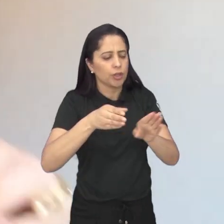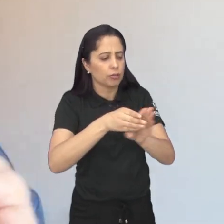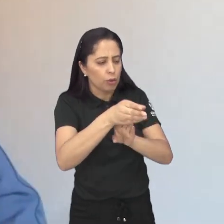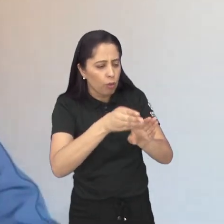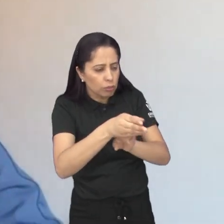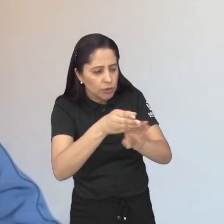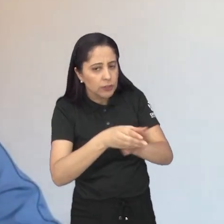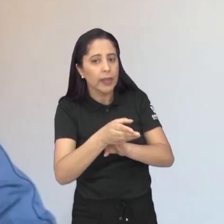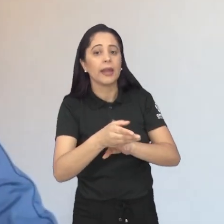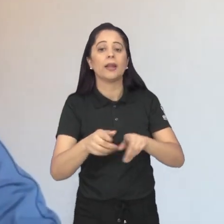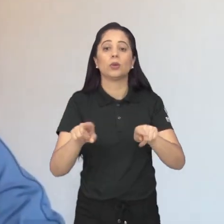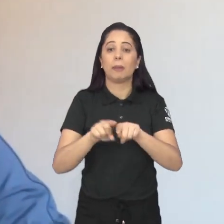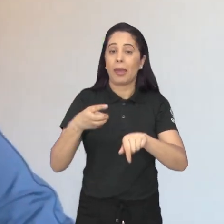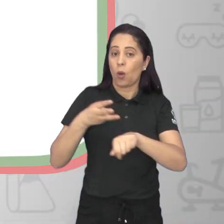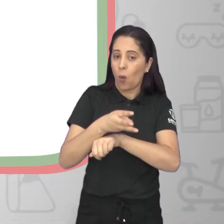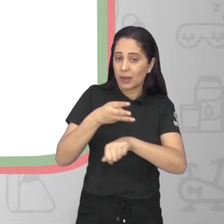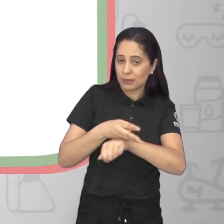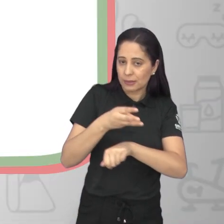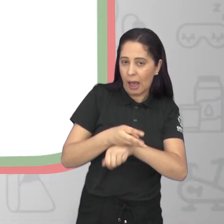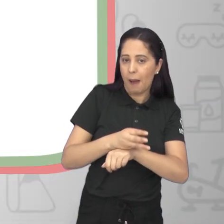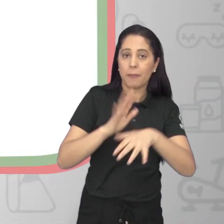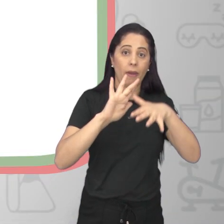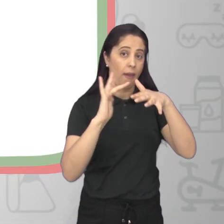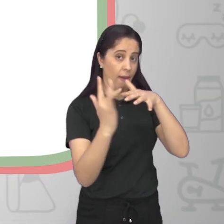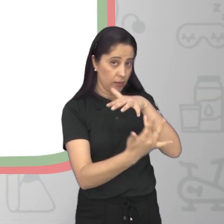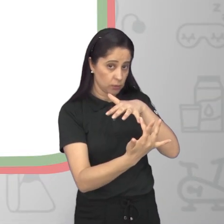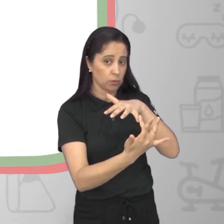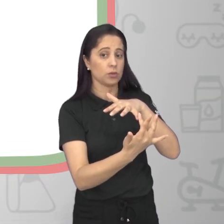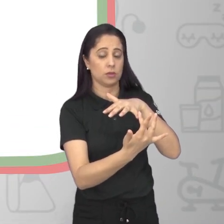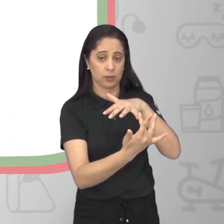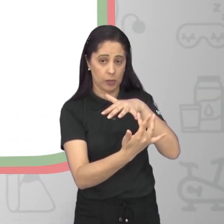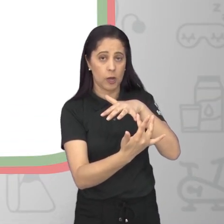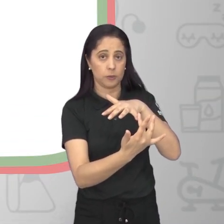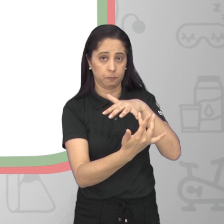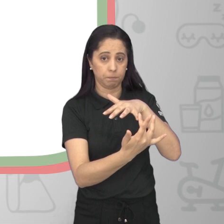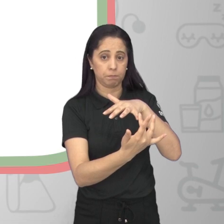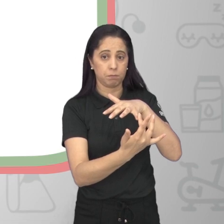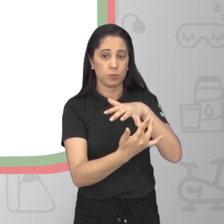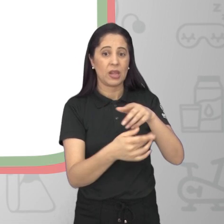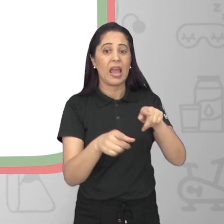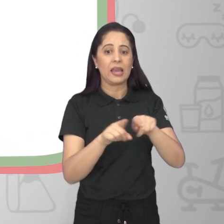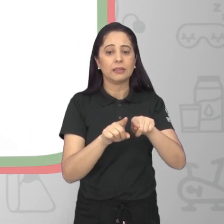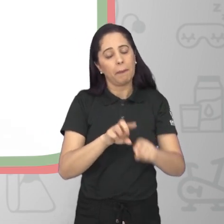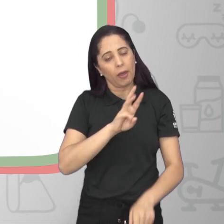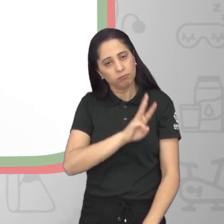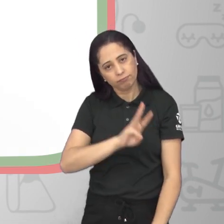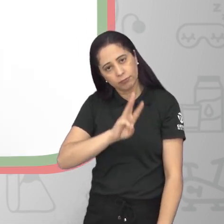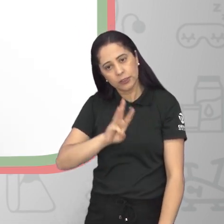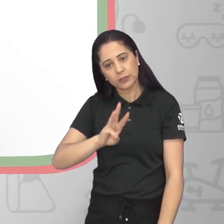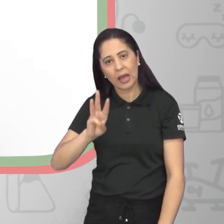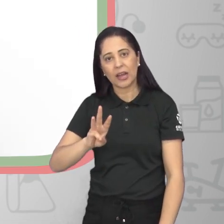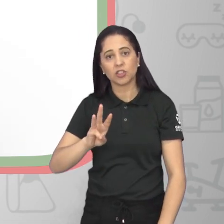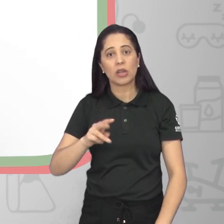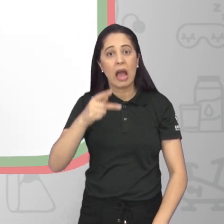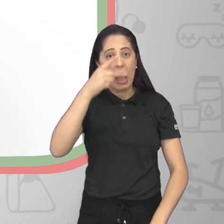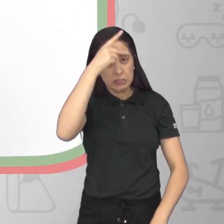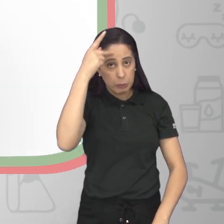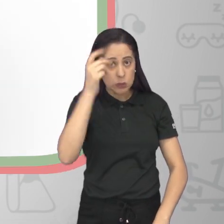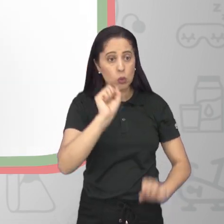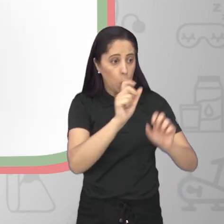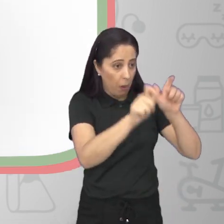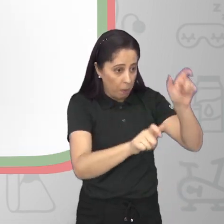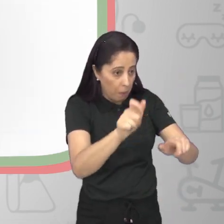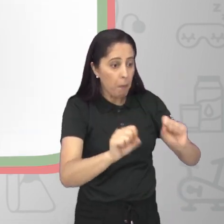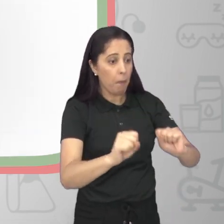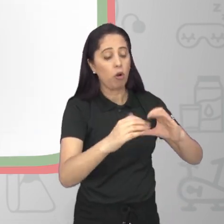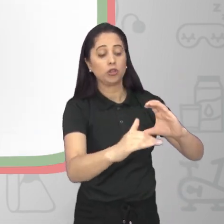orientação personalizada pelo WhatsApp, pelas redes sociais e também por meio do nosso portal. As pessoas podem mandar um e-mail